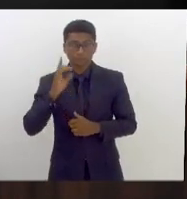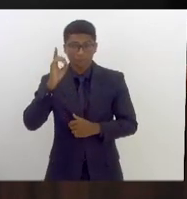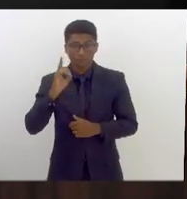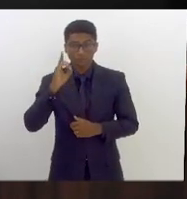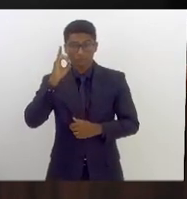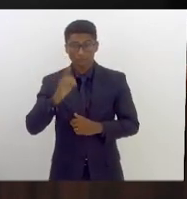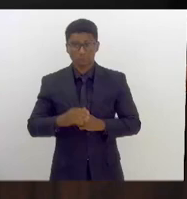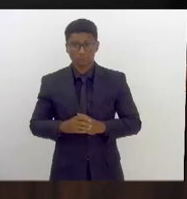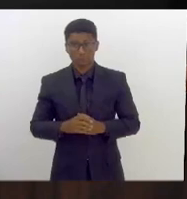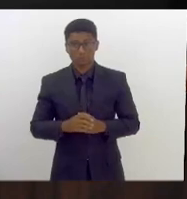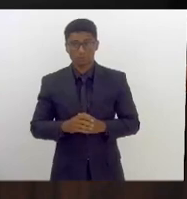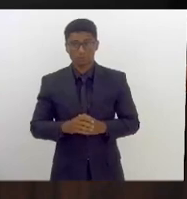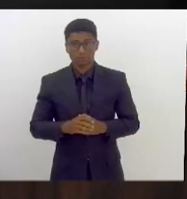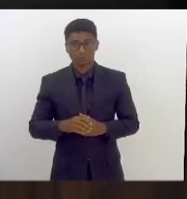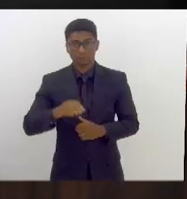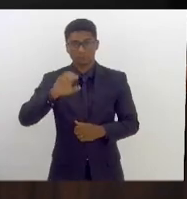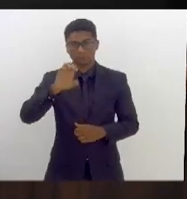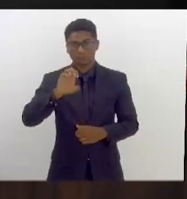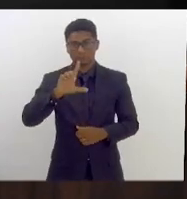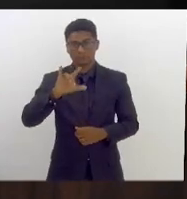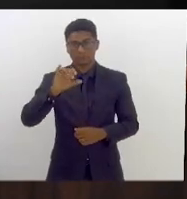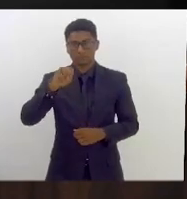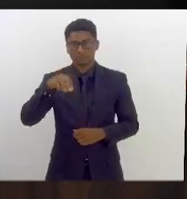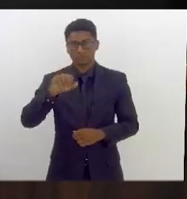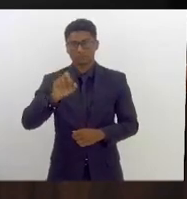deputado Eliomar Coelho.